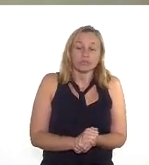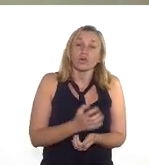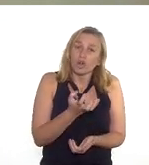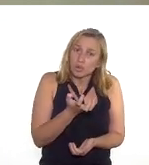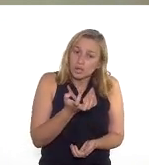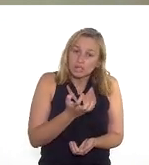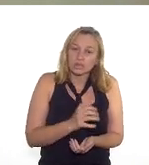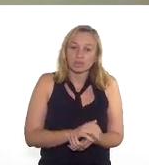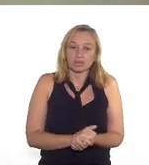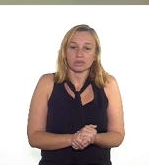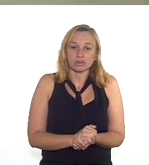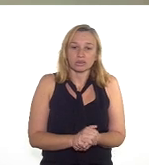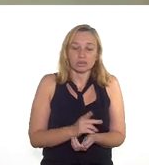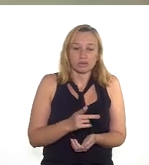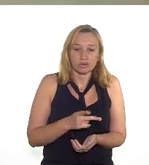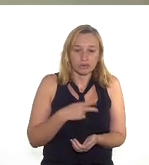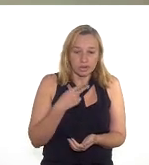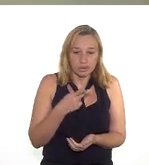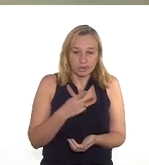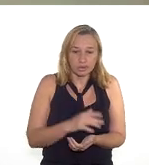queria oficiar em